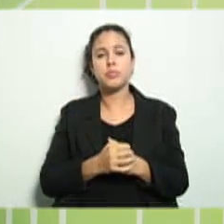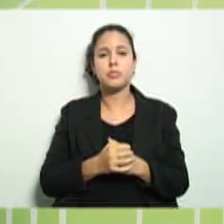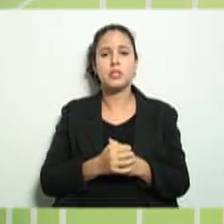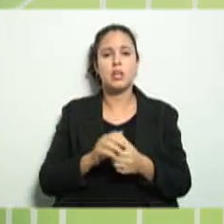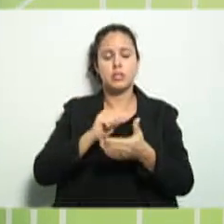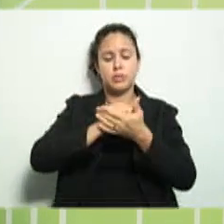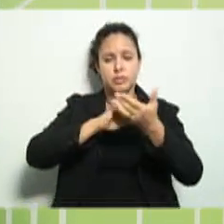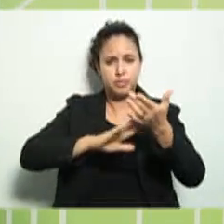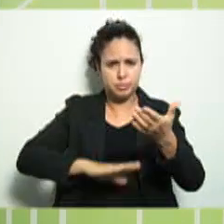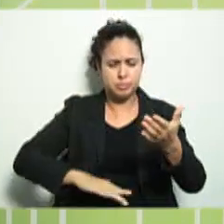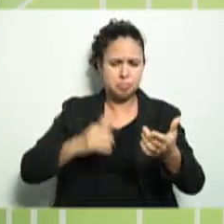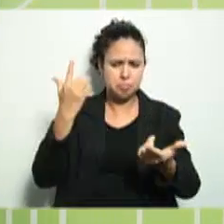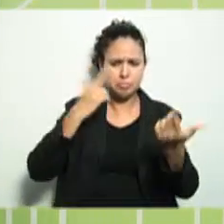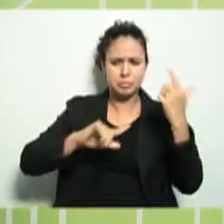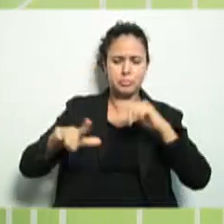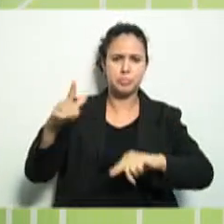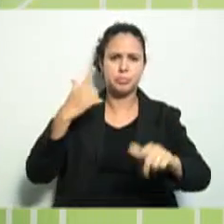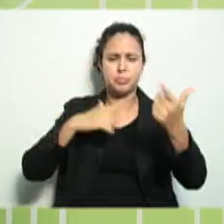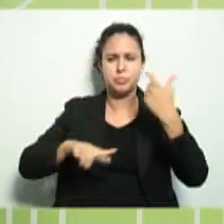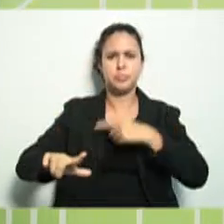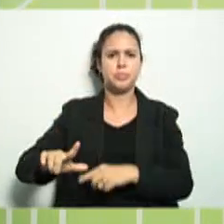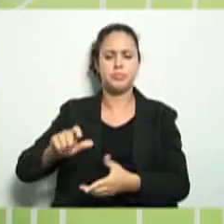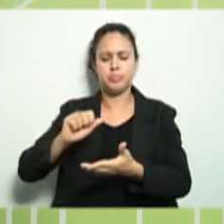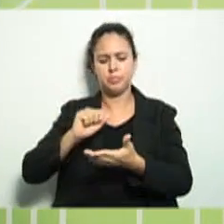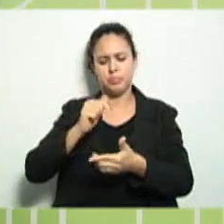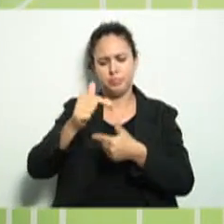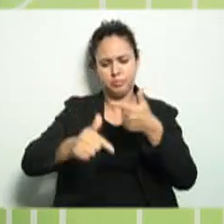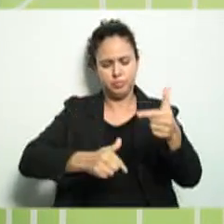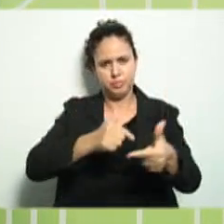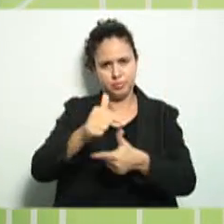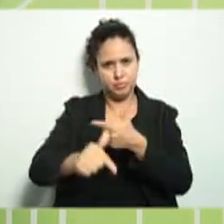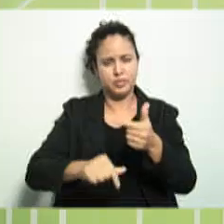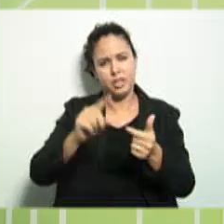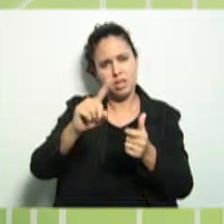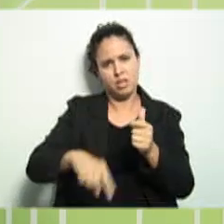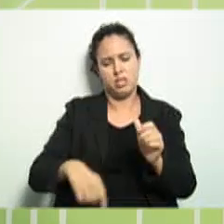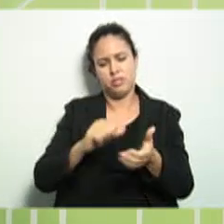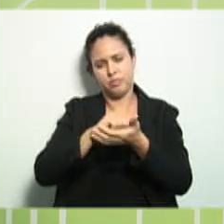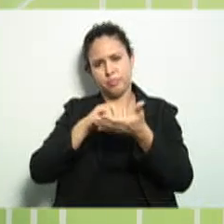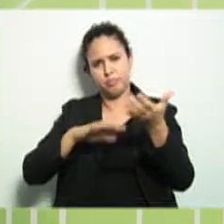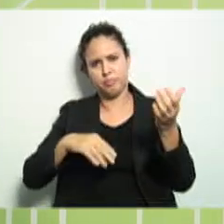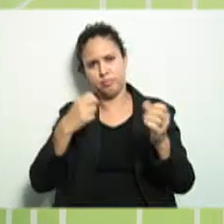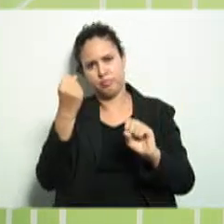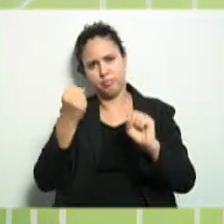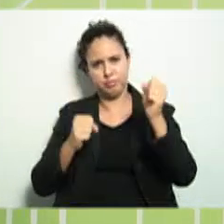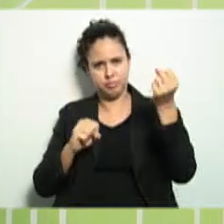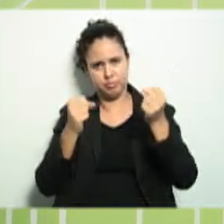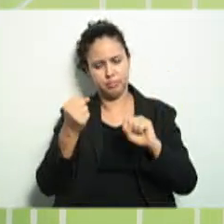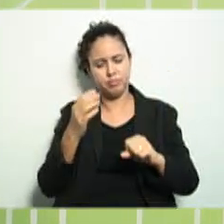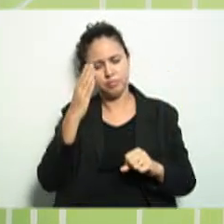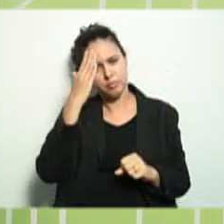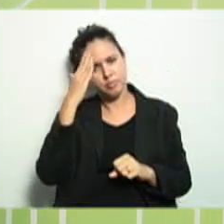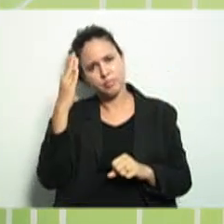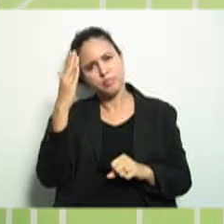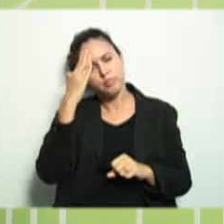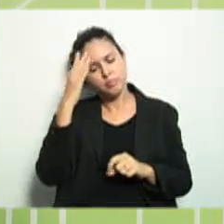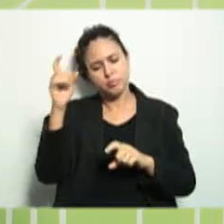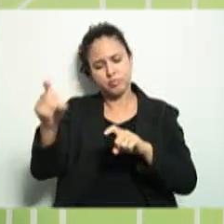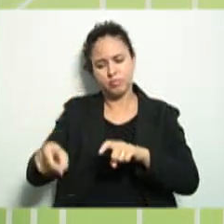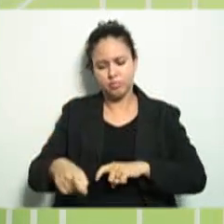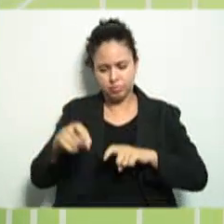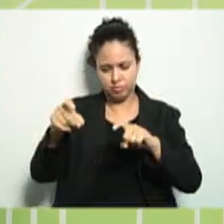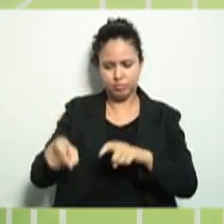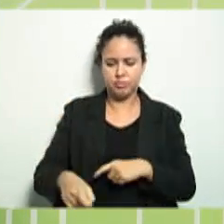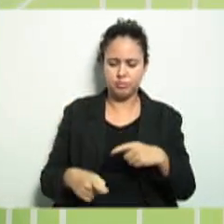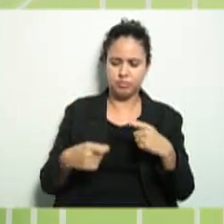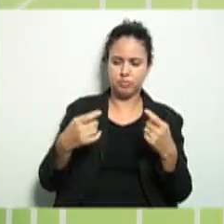atividade industrial. Todos sabem que a agropecuária hoje em dia, com o grande desenvolvimento da tecnologia, ela usa mão